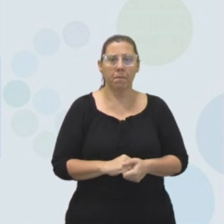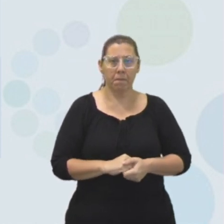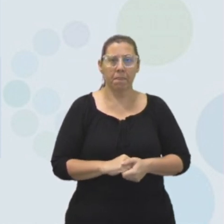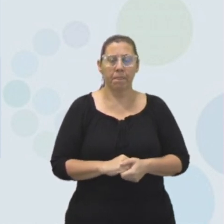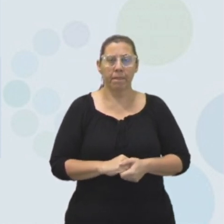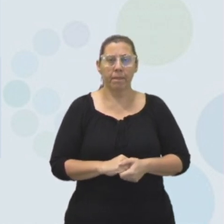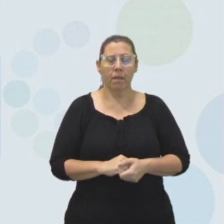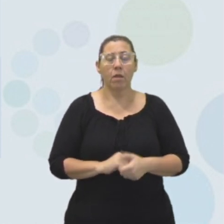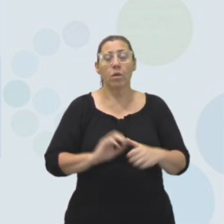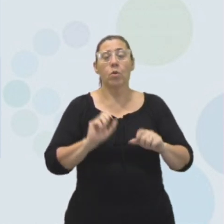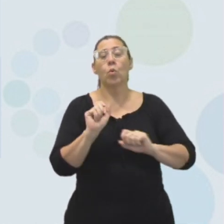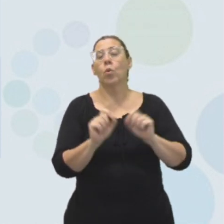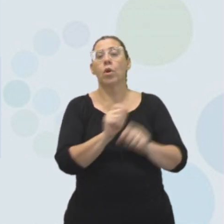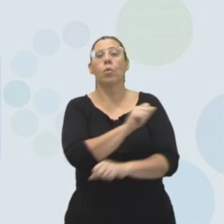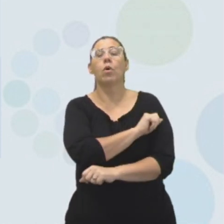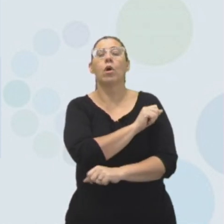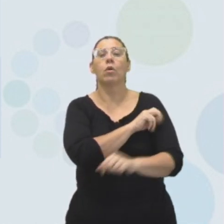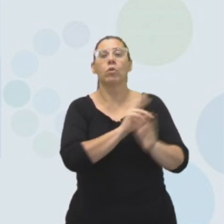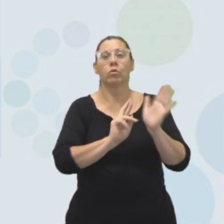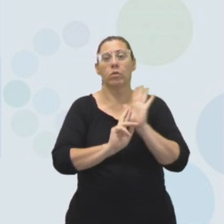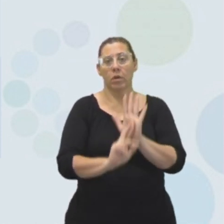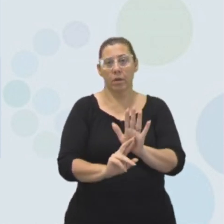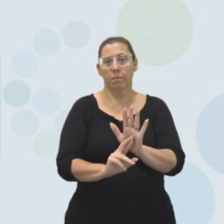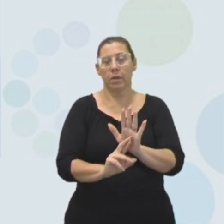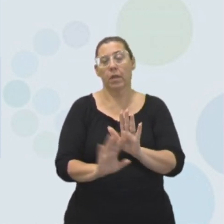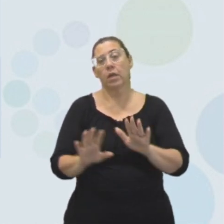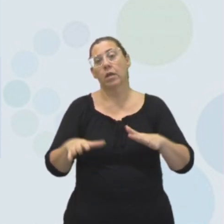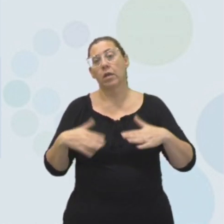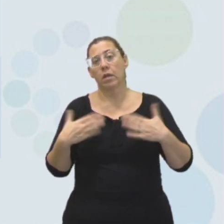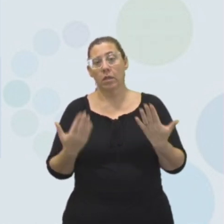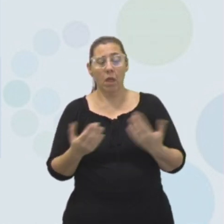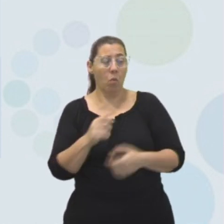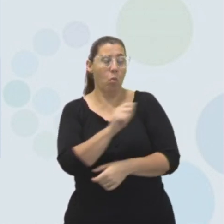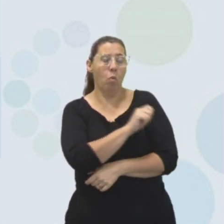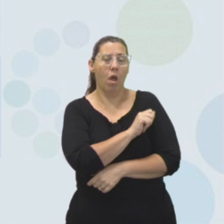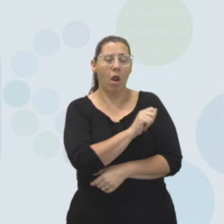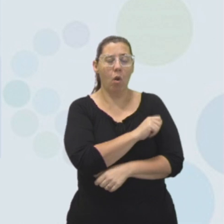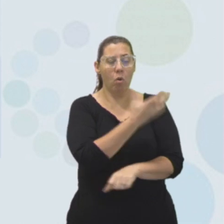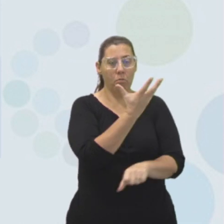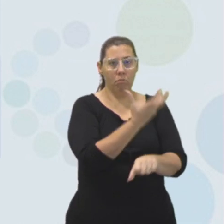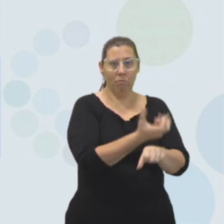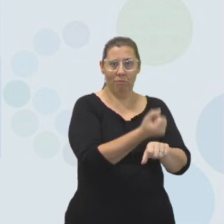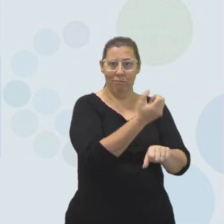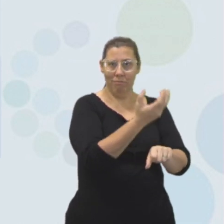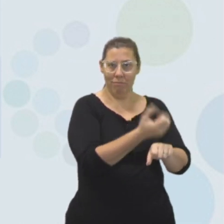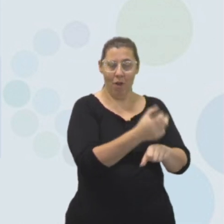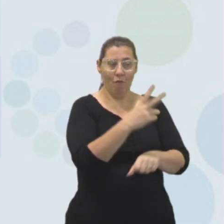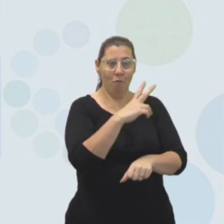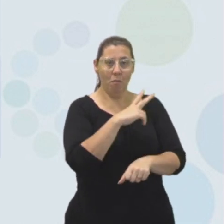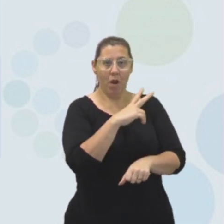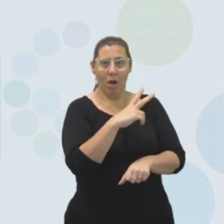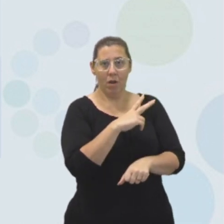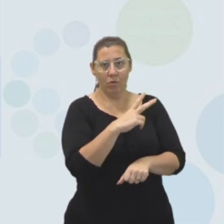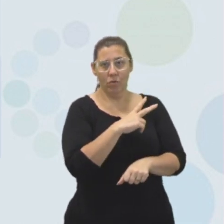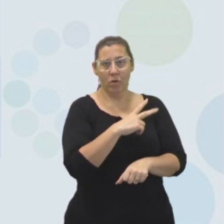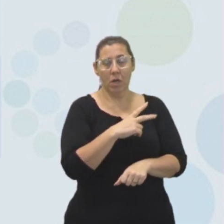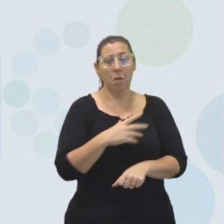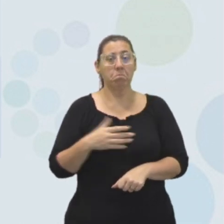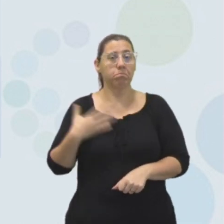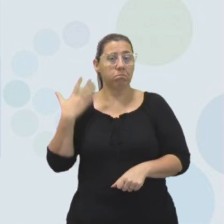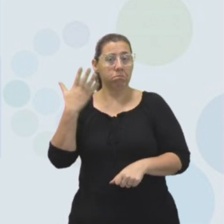estudante representa. Então, em muitos casos, o estudante grava seus próprios vídeos com seus próprios